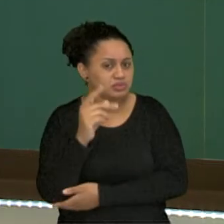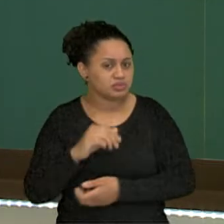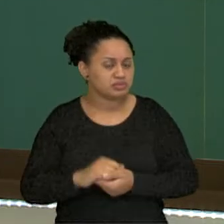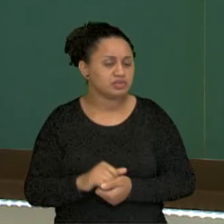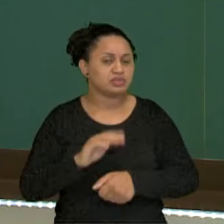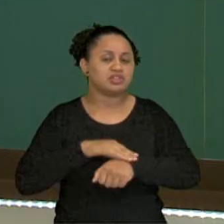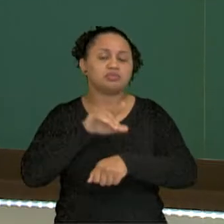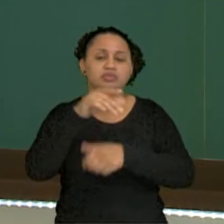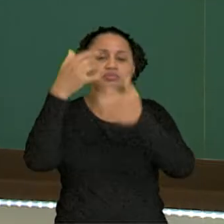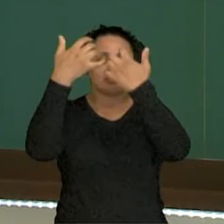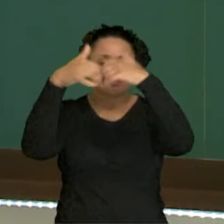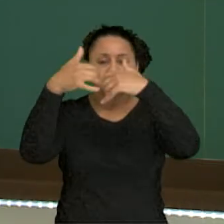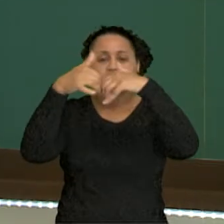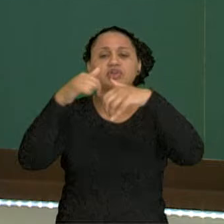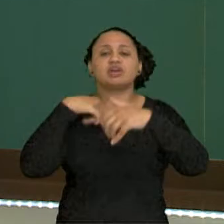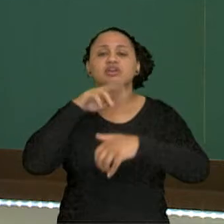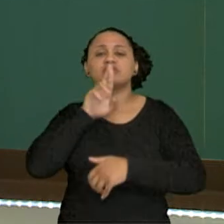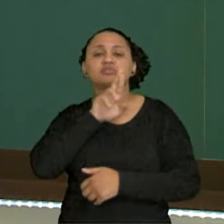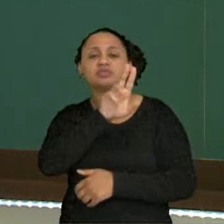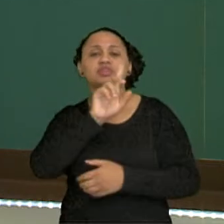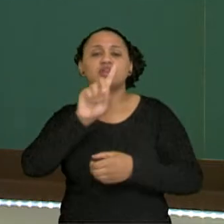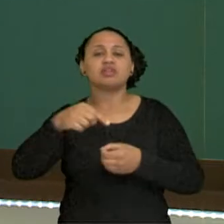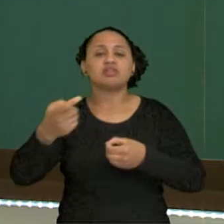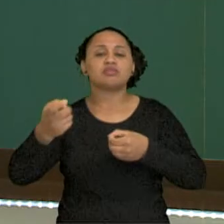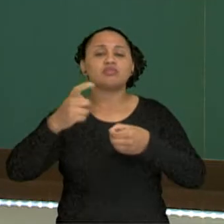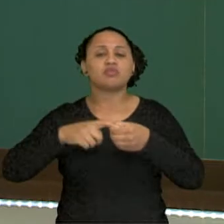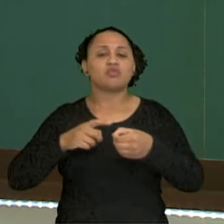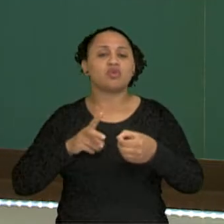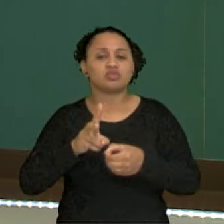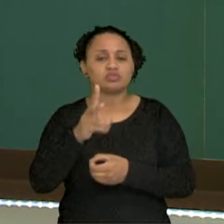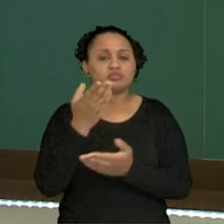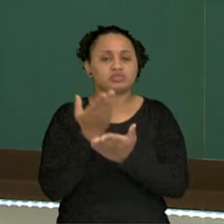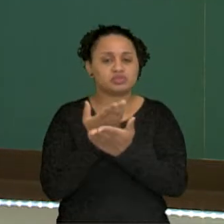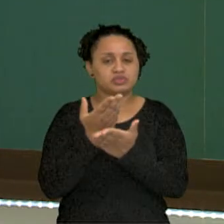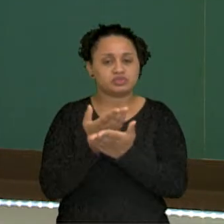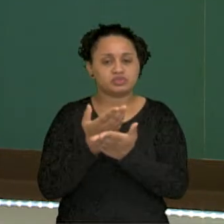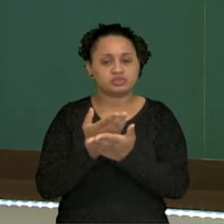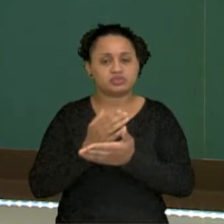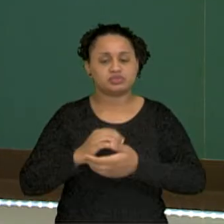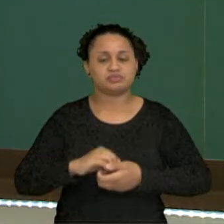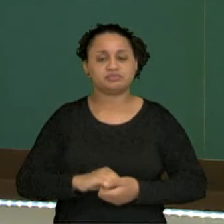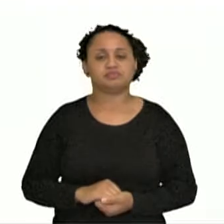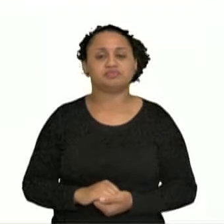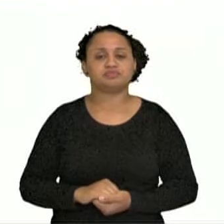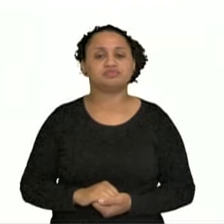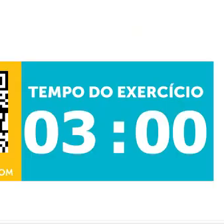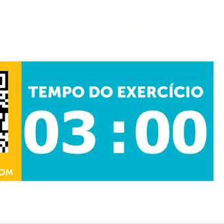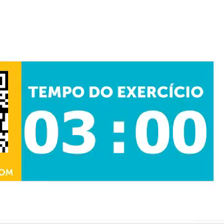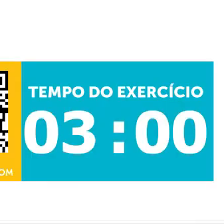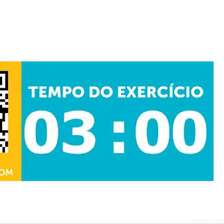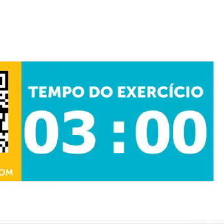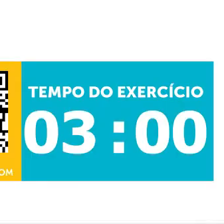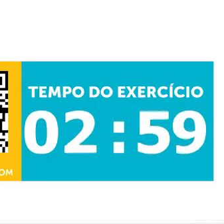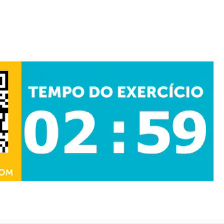vocês pensarem, analisarem e responderem essa questão. Eu logo volto para fazermos a correção.